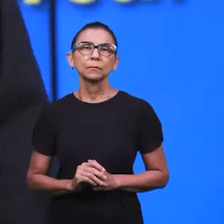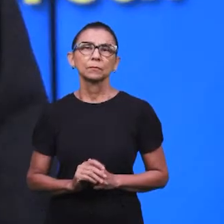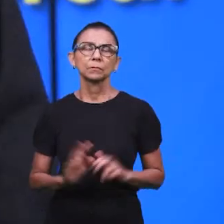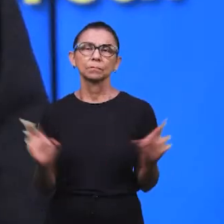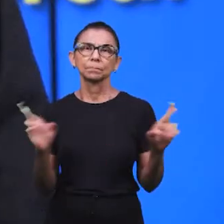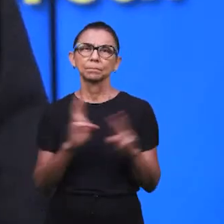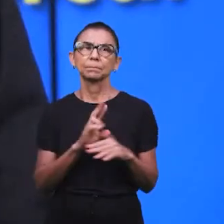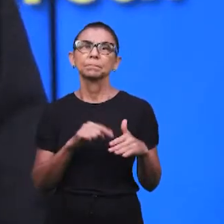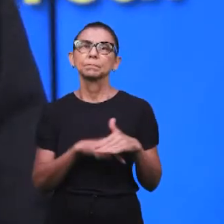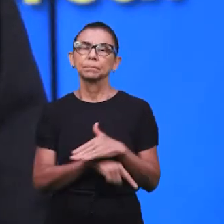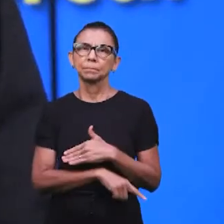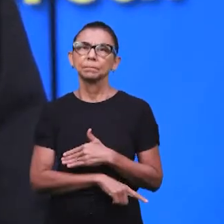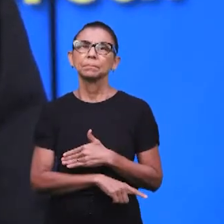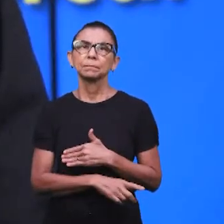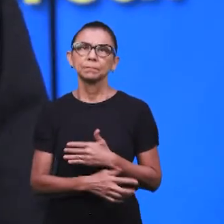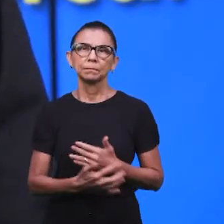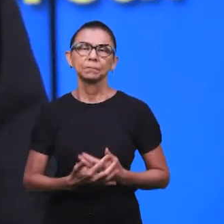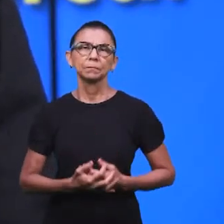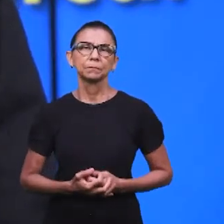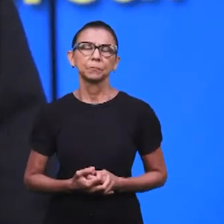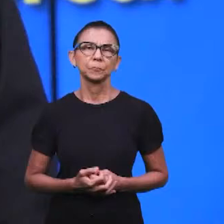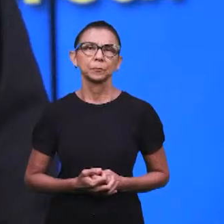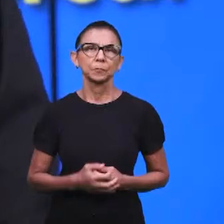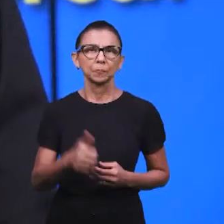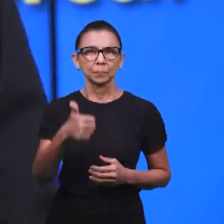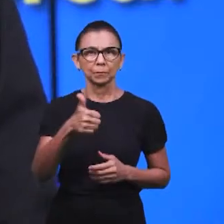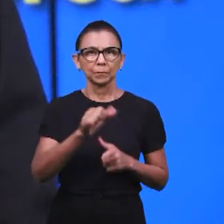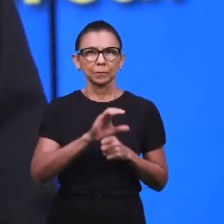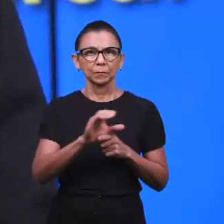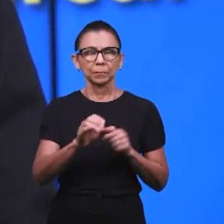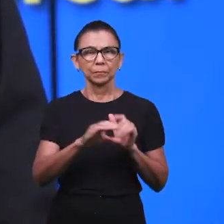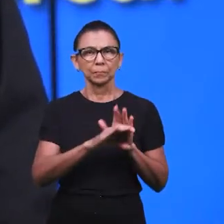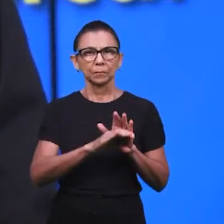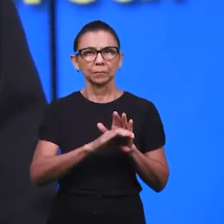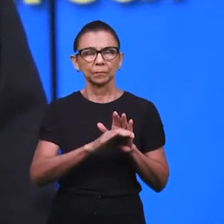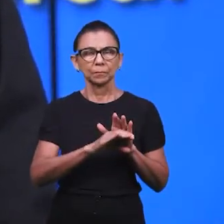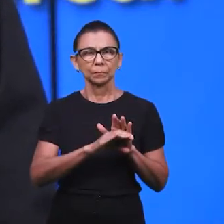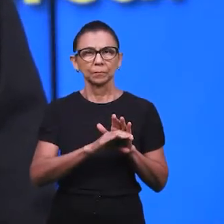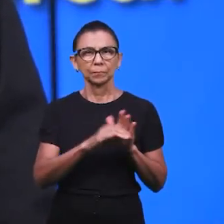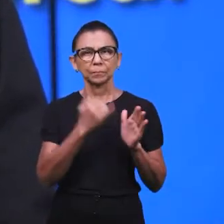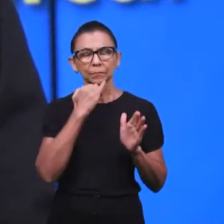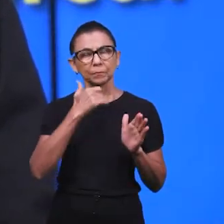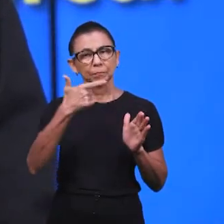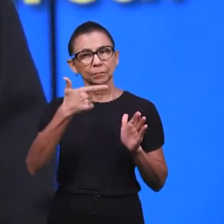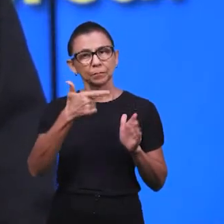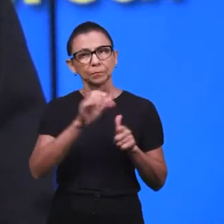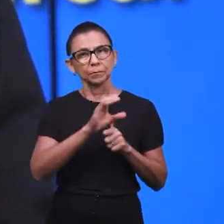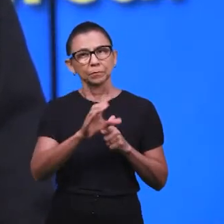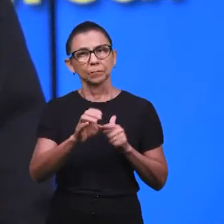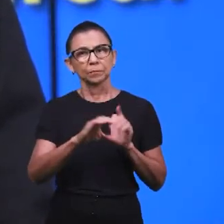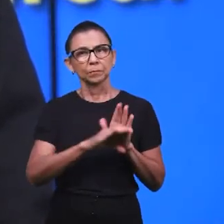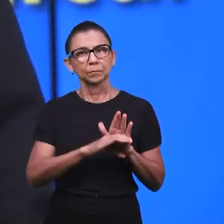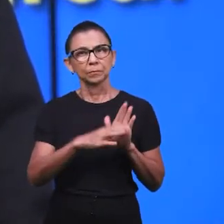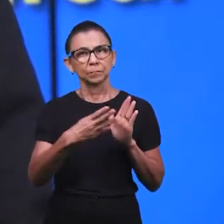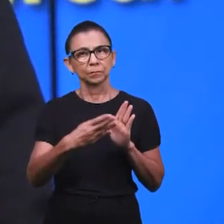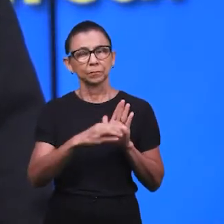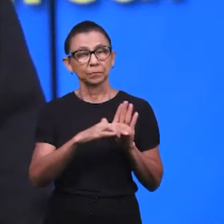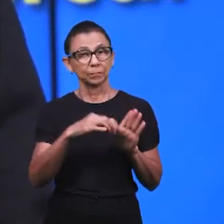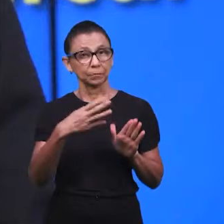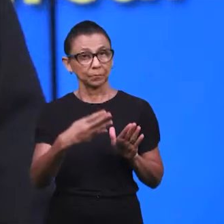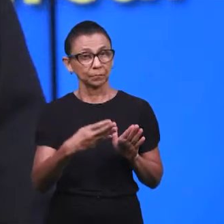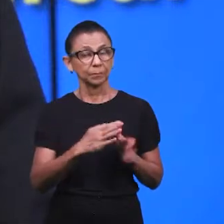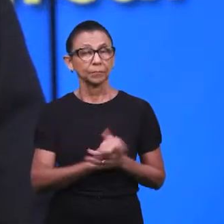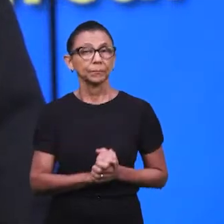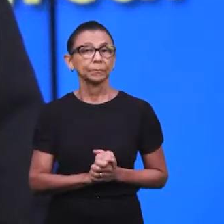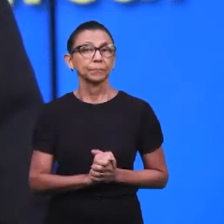Amém, Patrick? Essa relação é muito profunda, né? Porque ela fala em 2 Coríntios 4, verso 4,